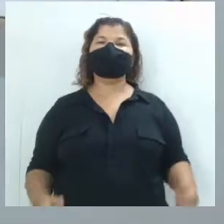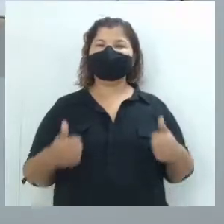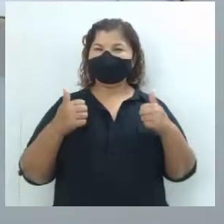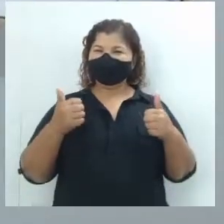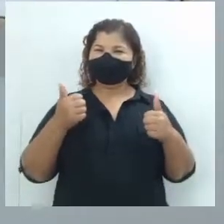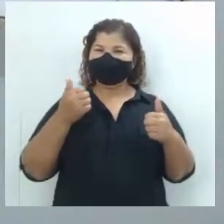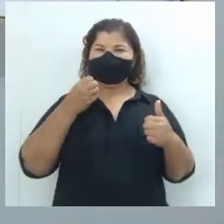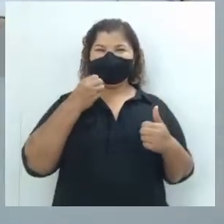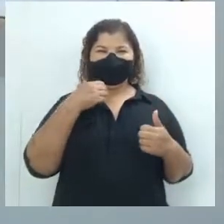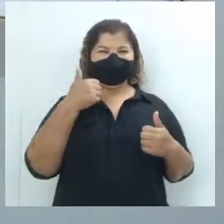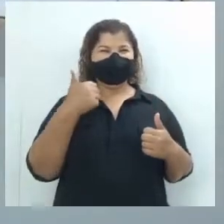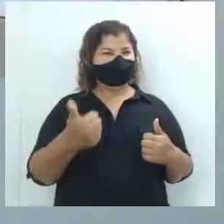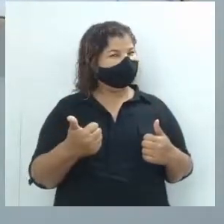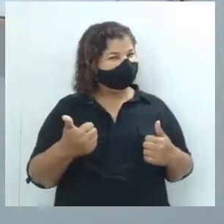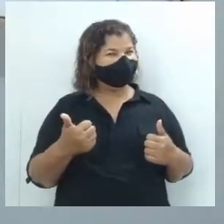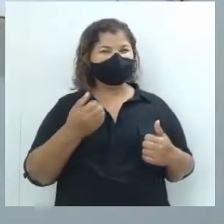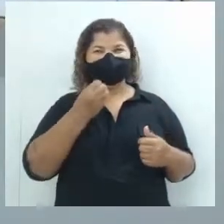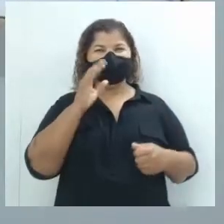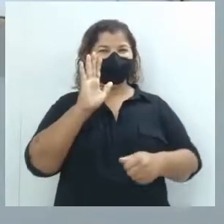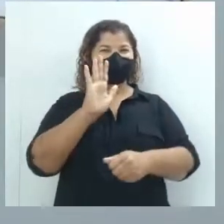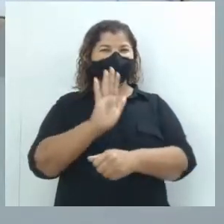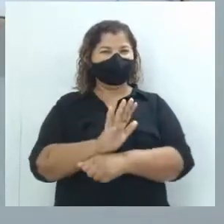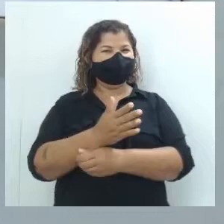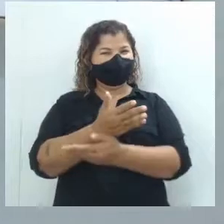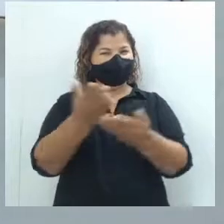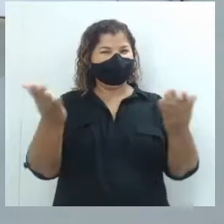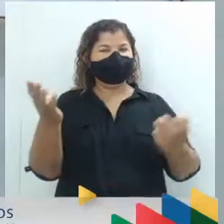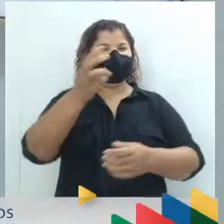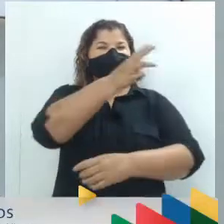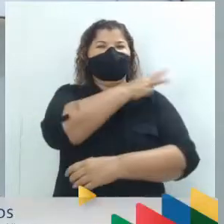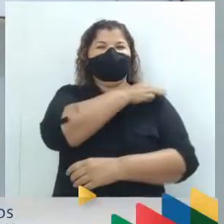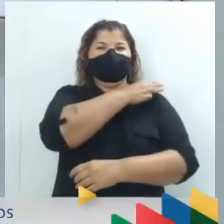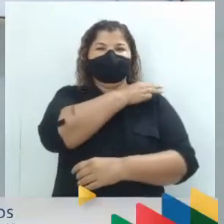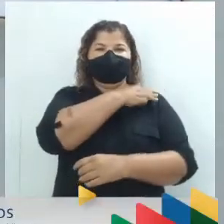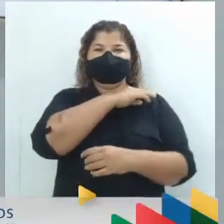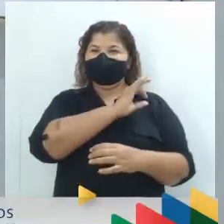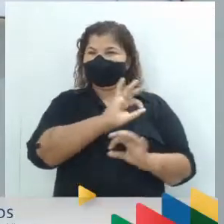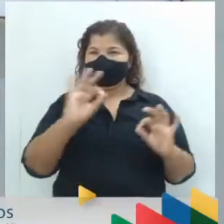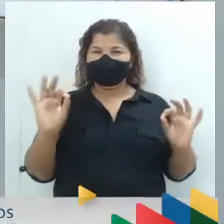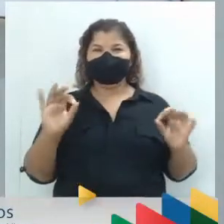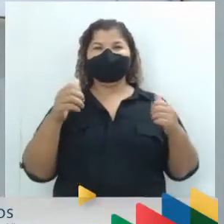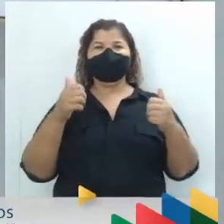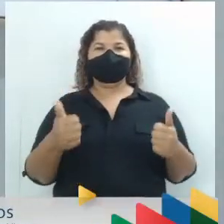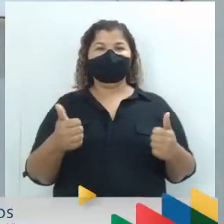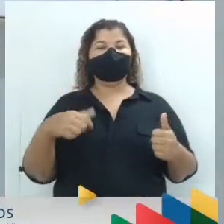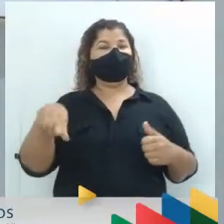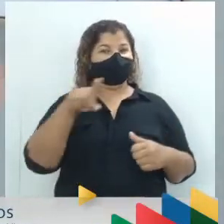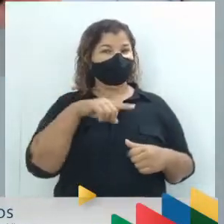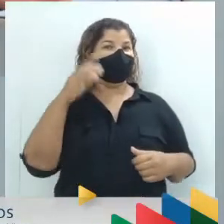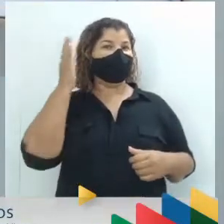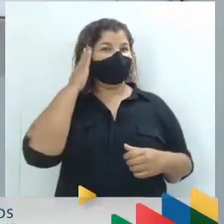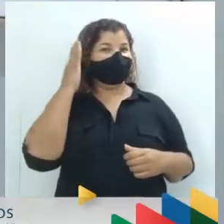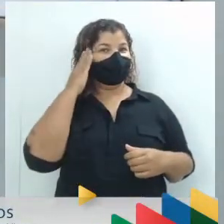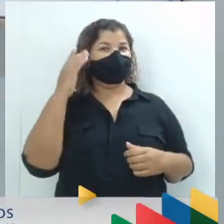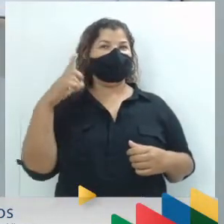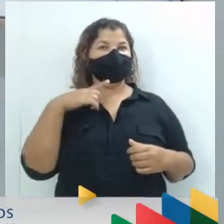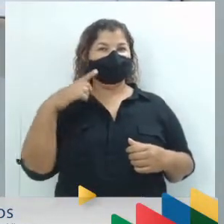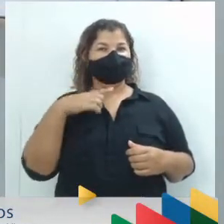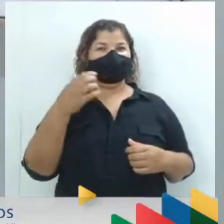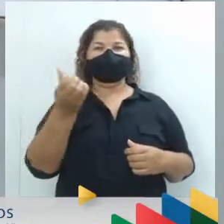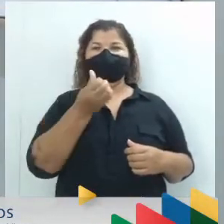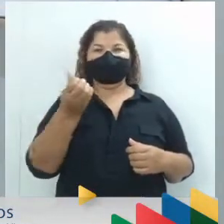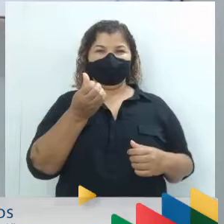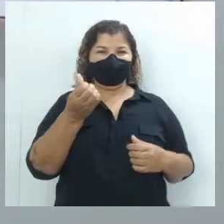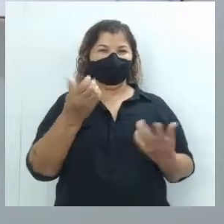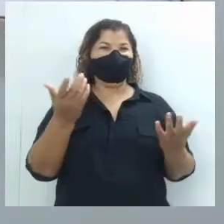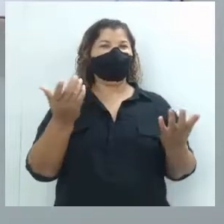Fala pessoas, e aí, tudo certo? Boa tarde, galera dos terceiros anos aí, beleza? Como vocês já sabem, né, a gente tá em mais um sextou aí